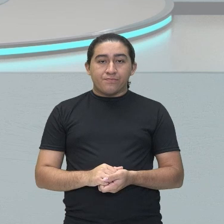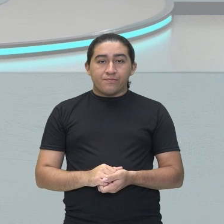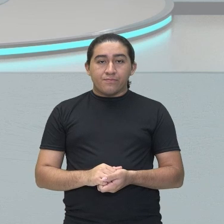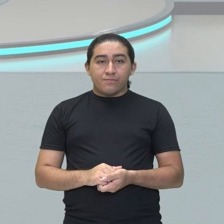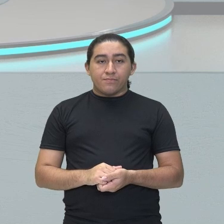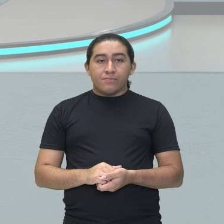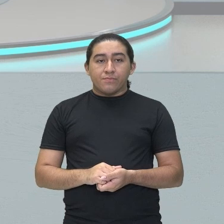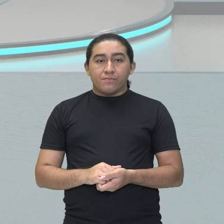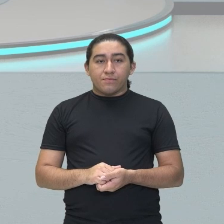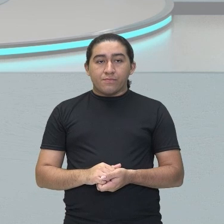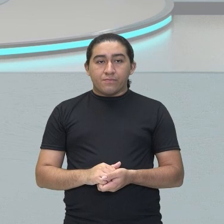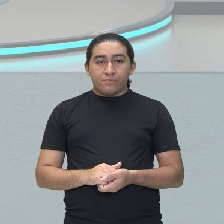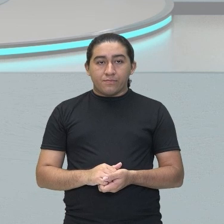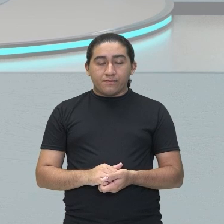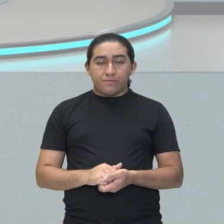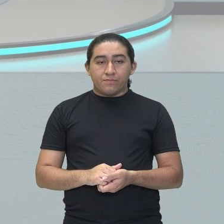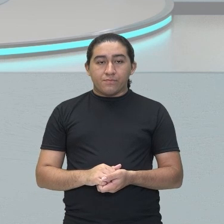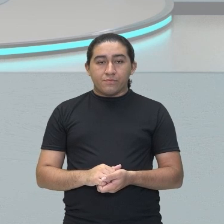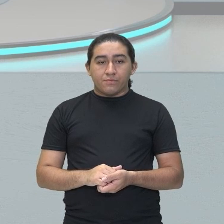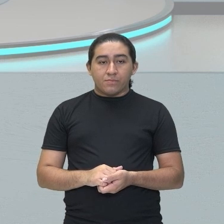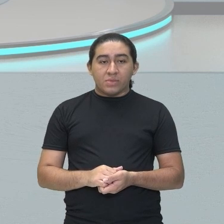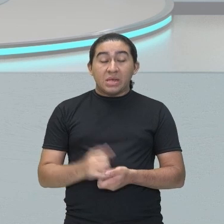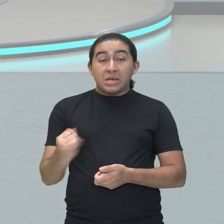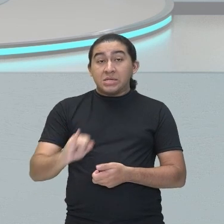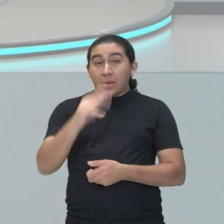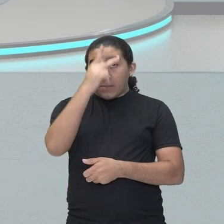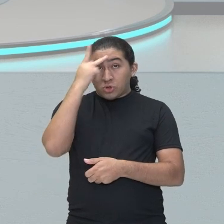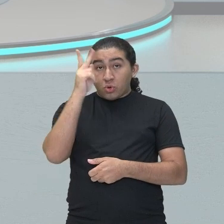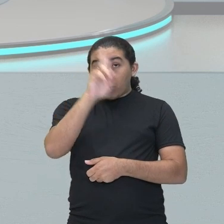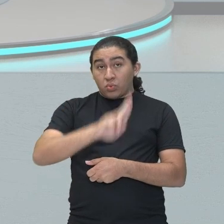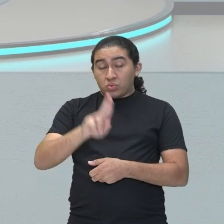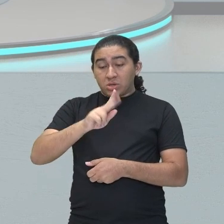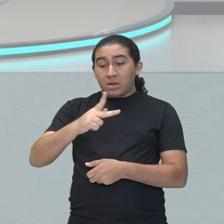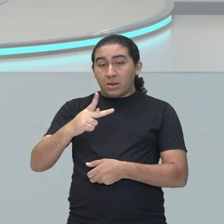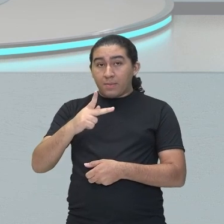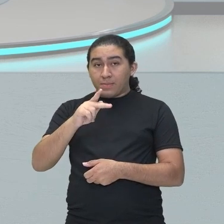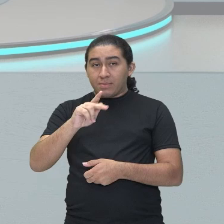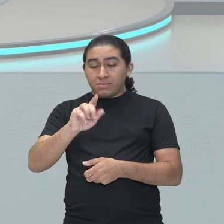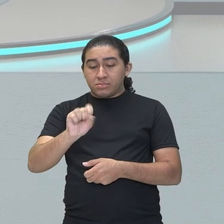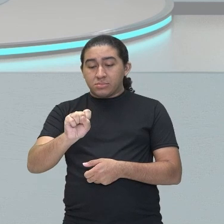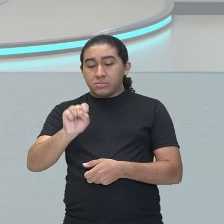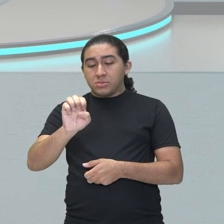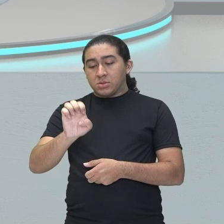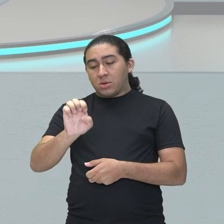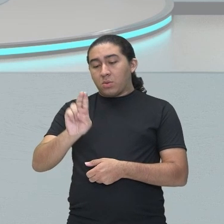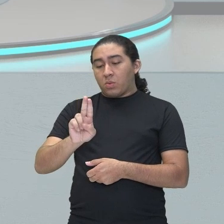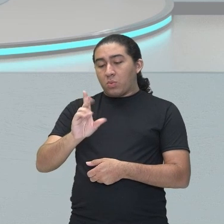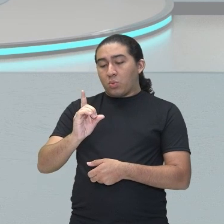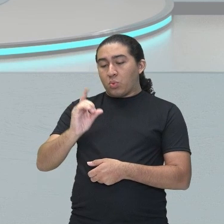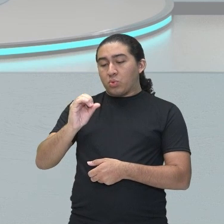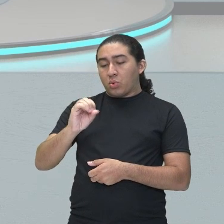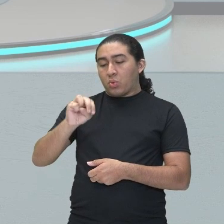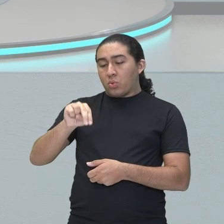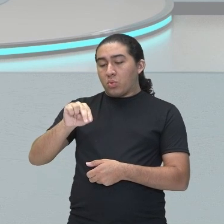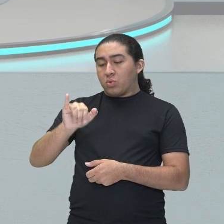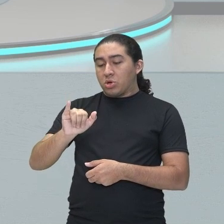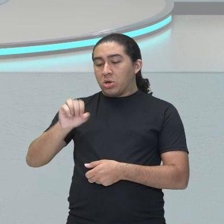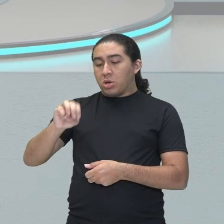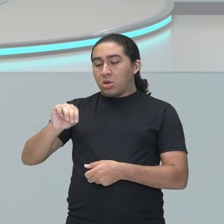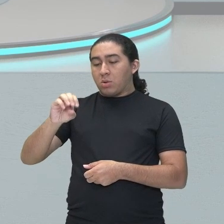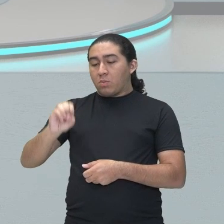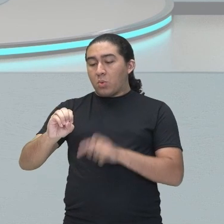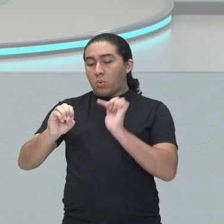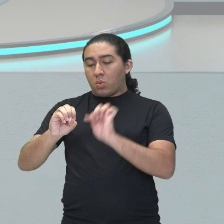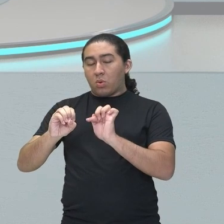Essa questão de pseudônimo, lembra que eu falei para vocês na aula anterior que os poetas do período do arcadismo, eles